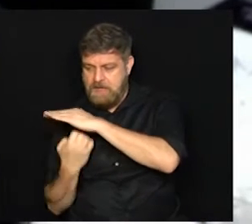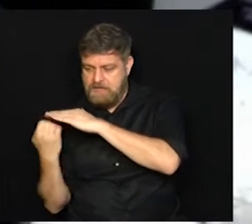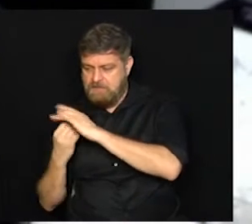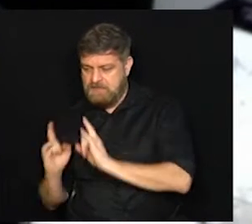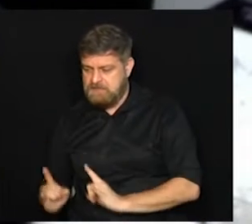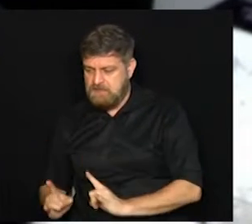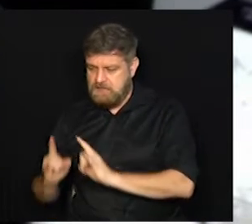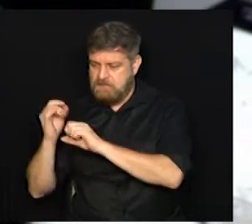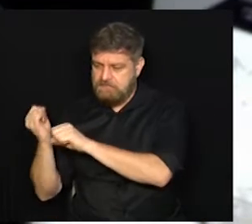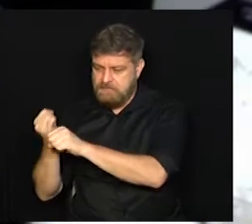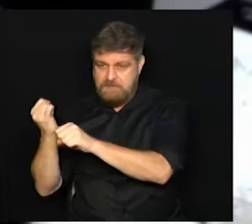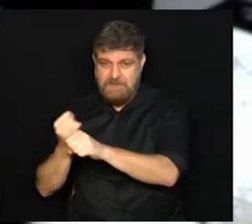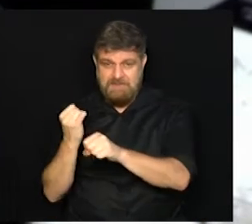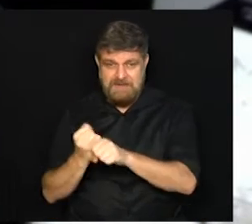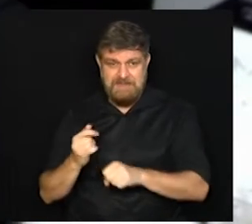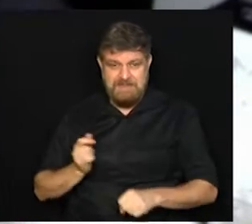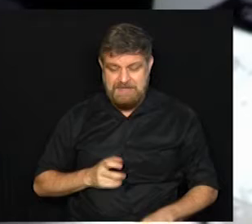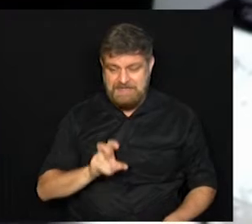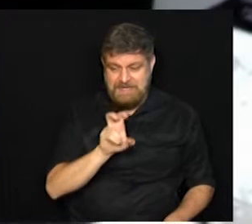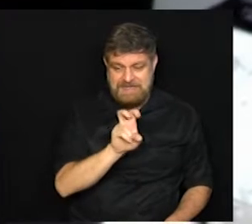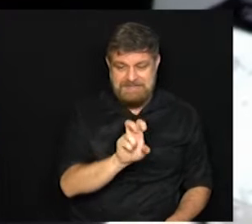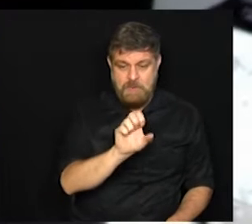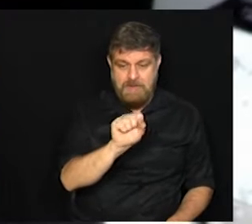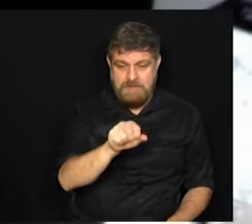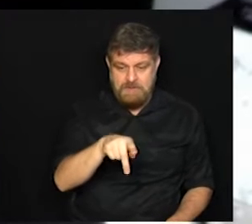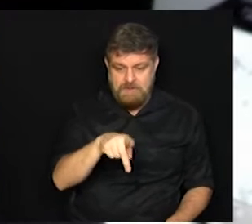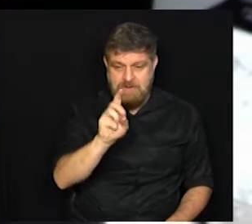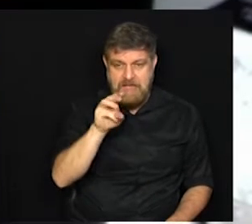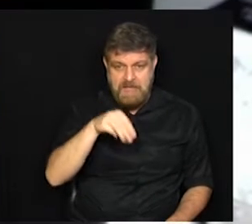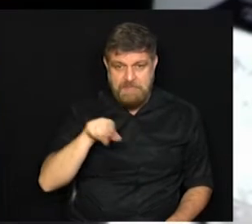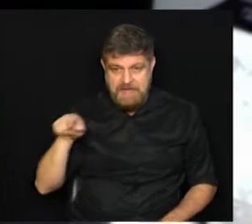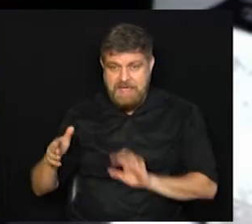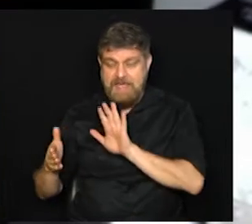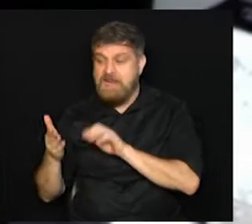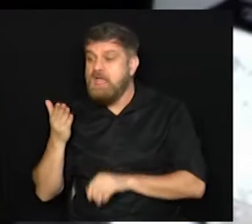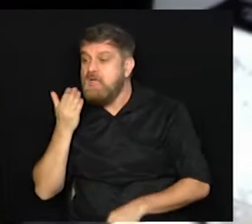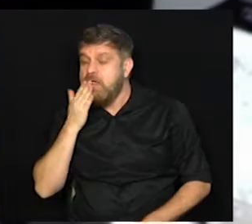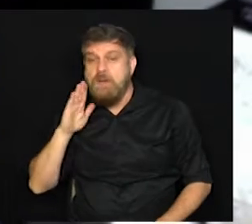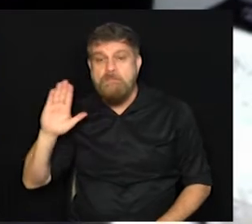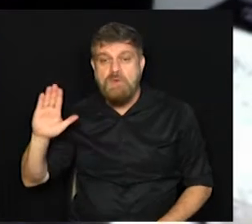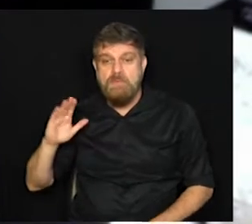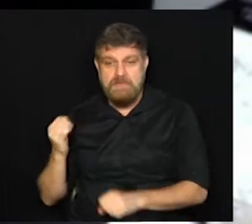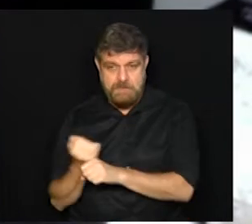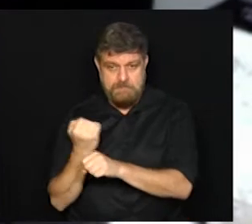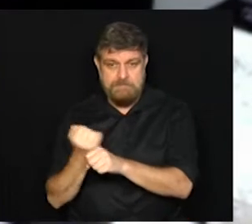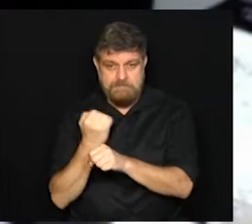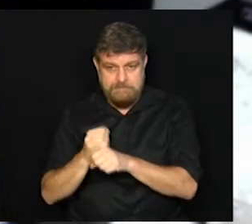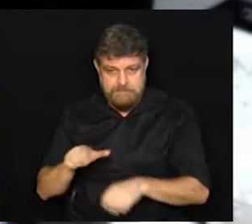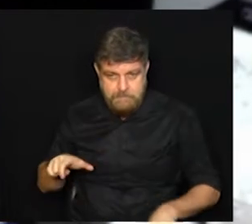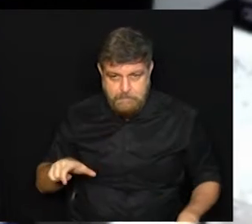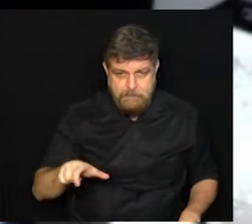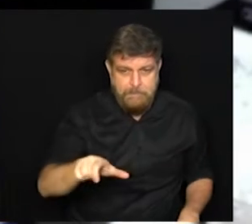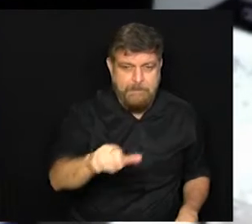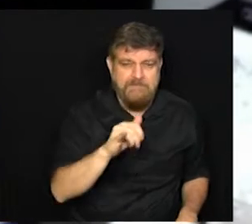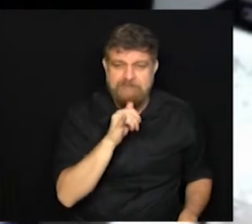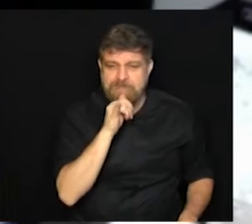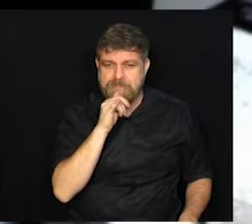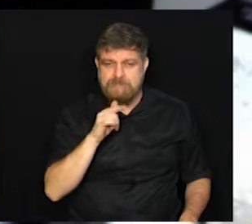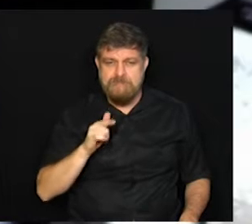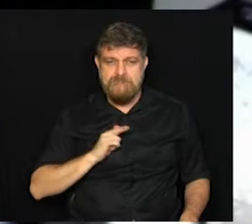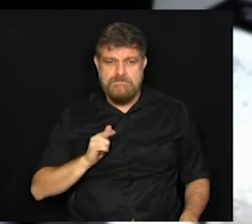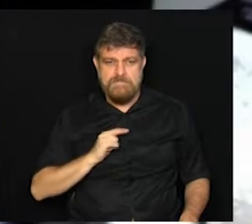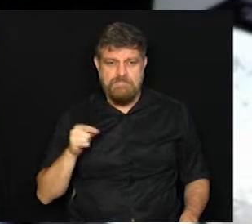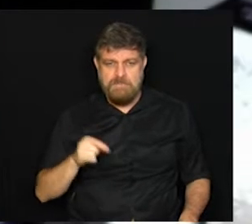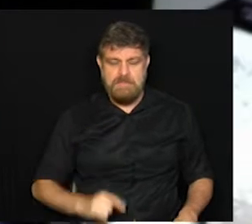empreendimentos são quase 58 quilômetros, né, que tem de contrapartida em empreendimentos. Eu vou dar alguns exemplos aqui. Nós temos a ciclovia